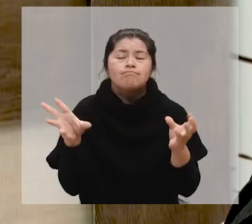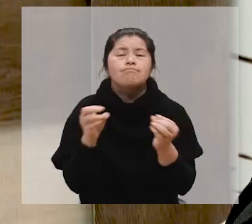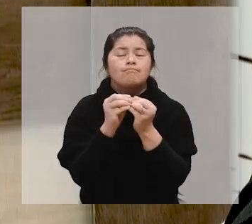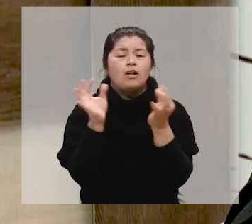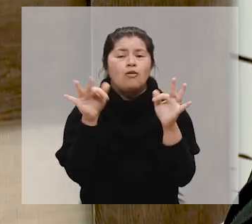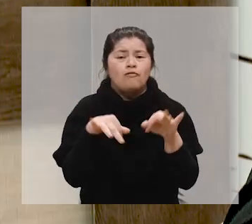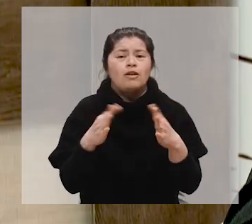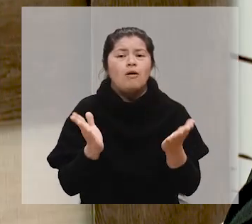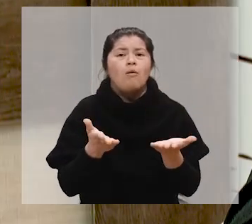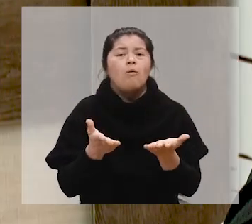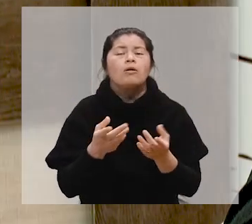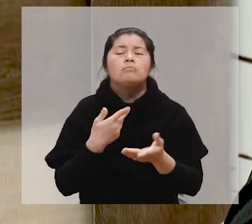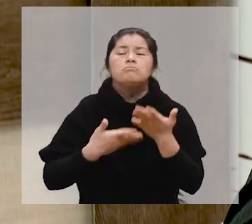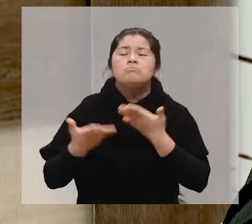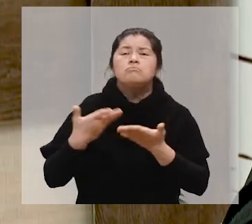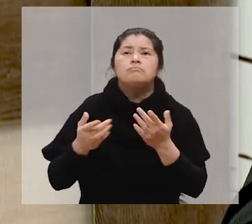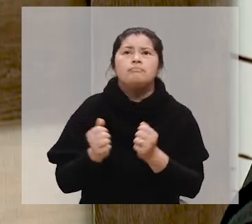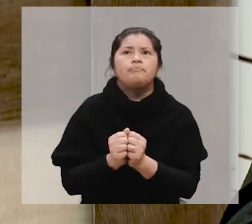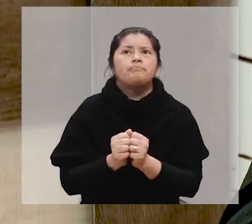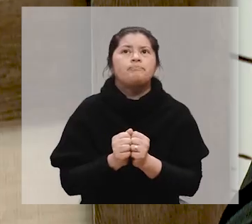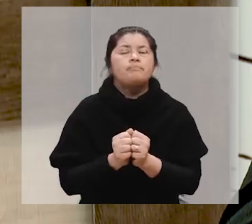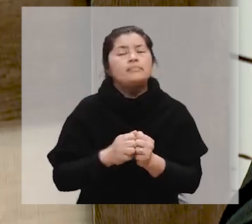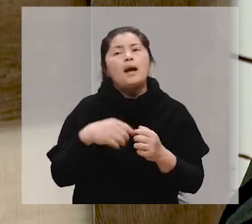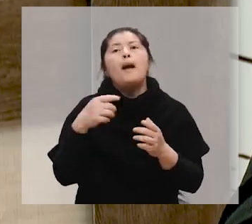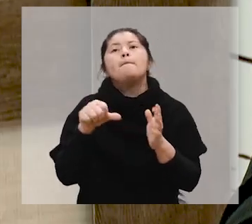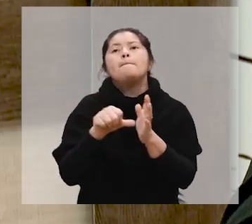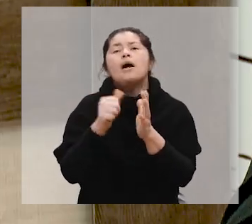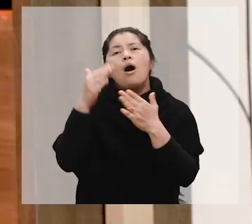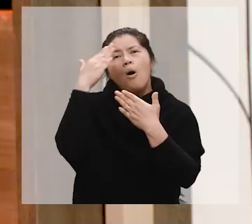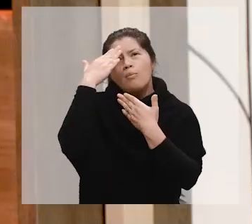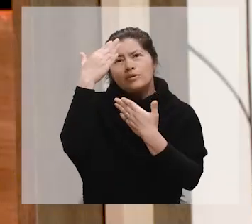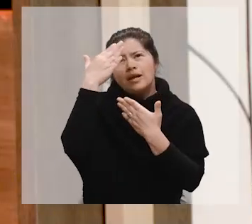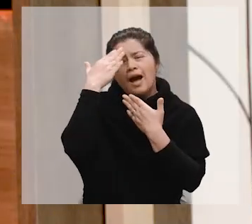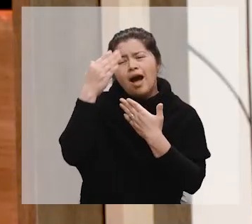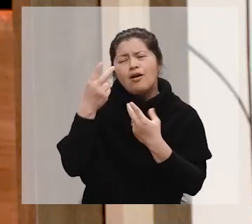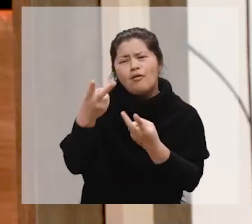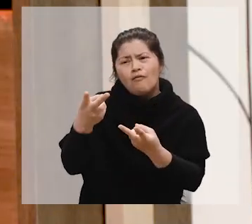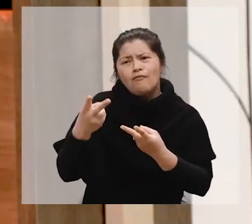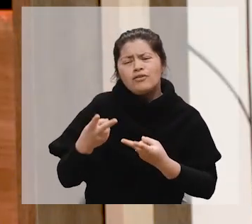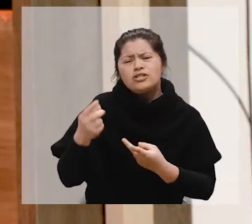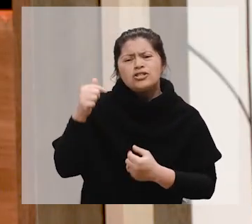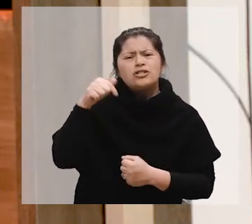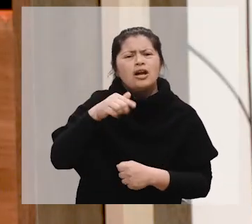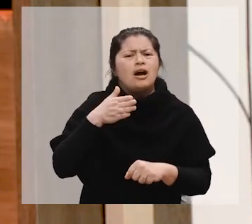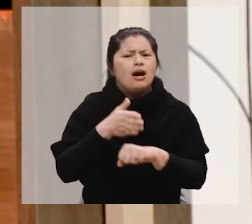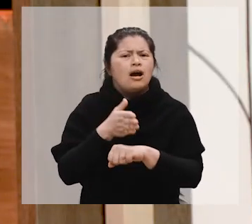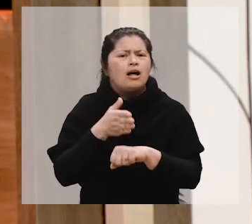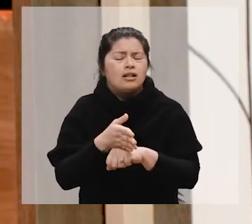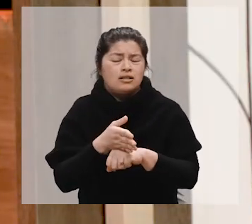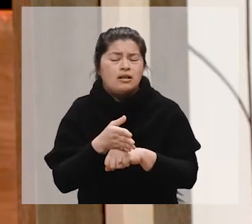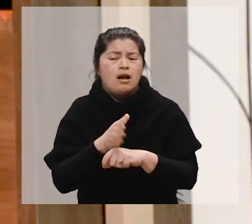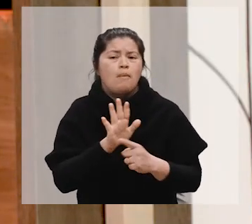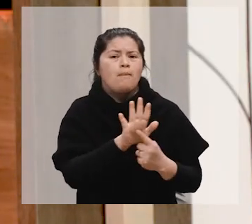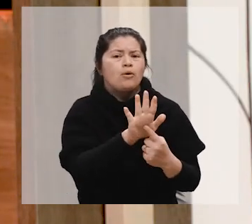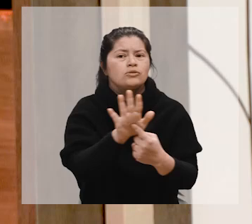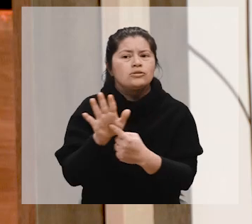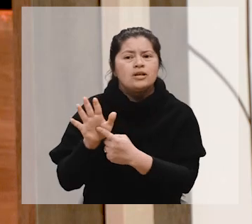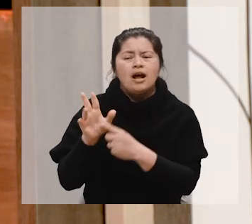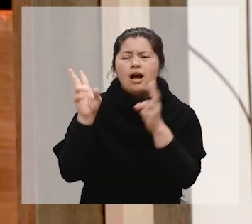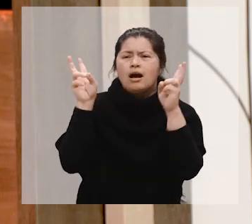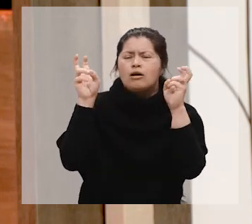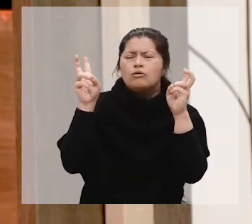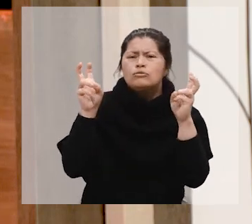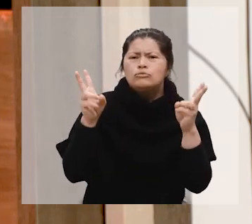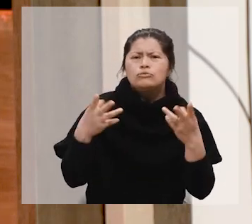gostaria, então, de um desfecho da tua parte, digamos assim. Então, Fábio, quero agradecer muito o convite, né, de